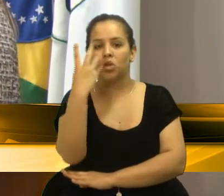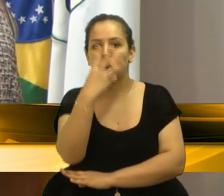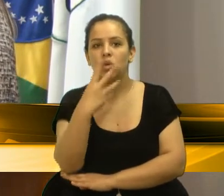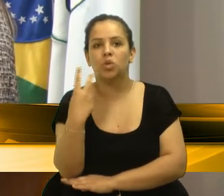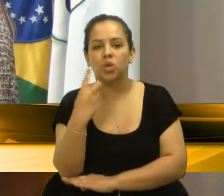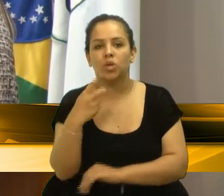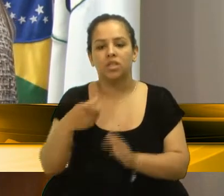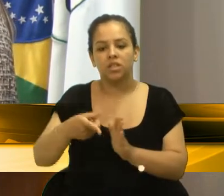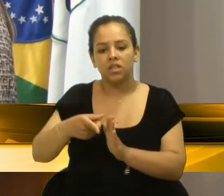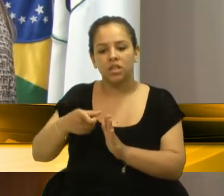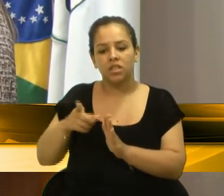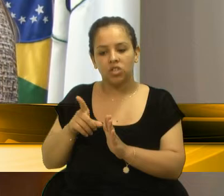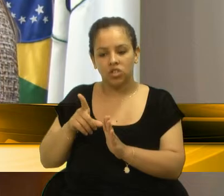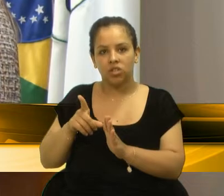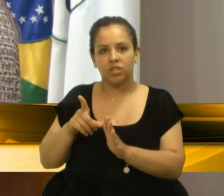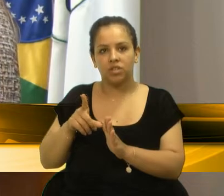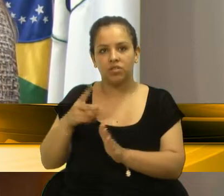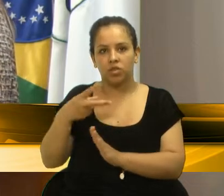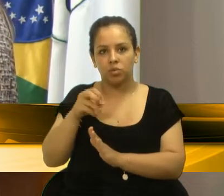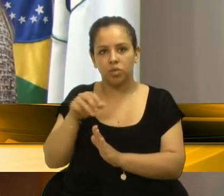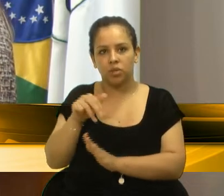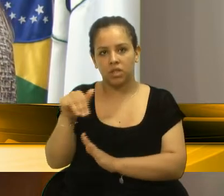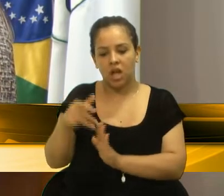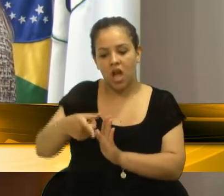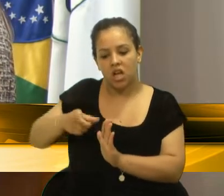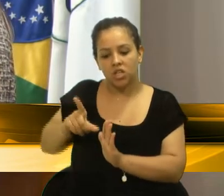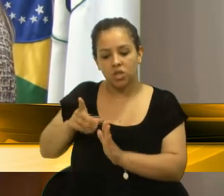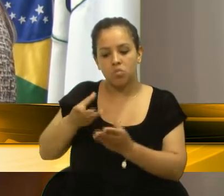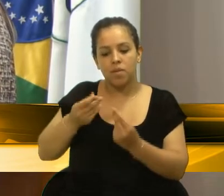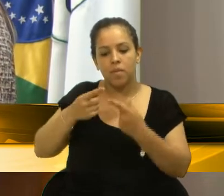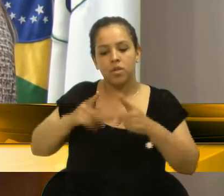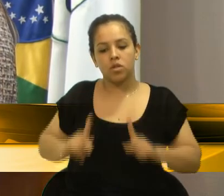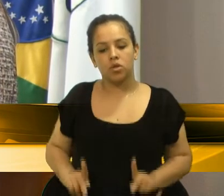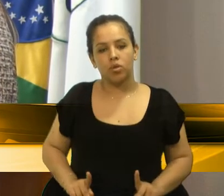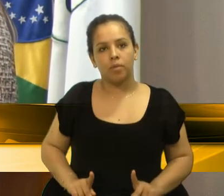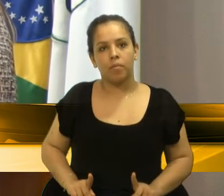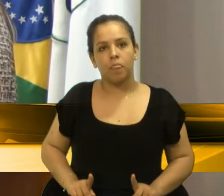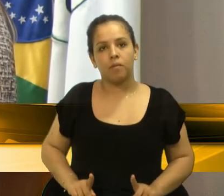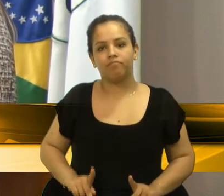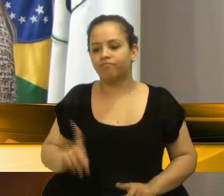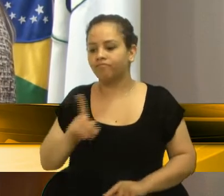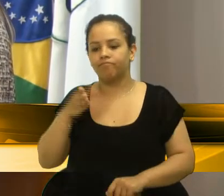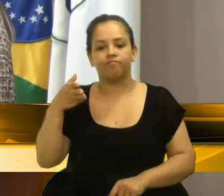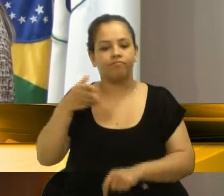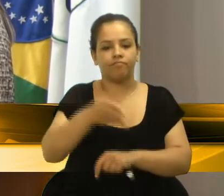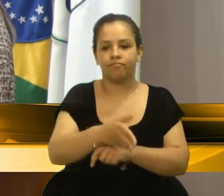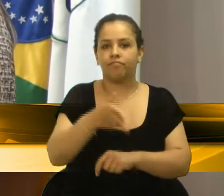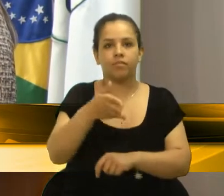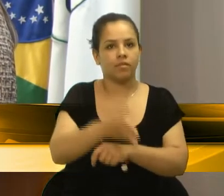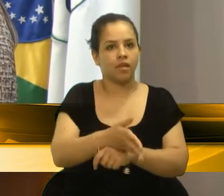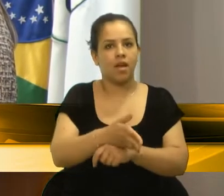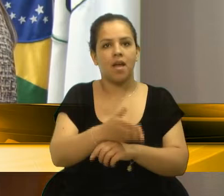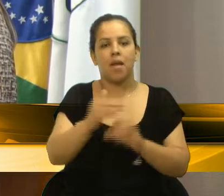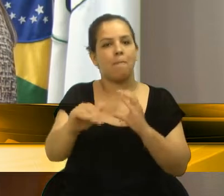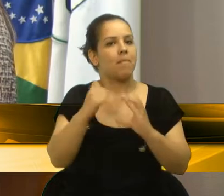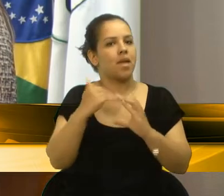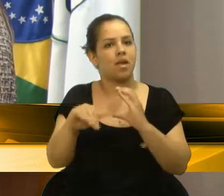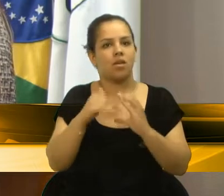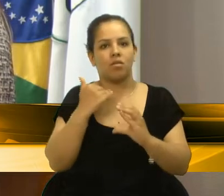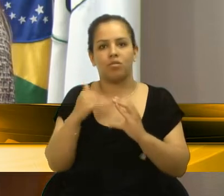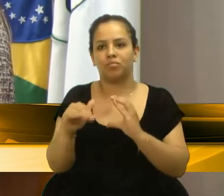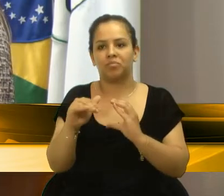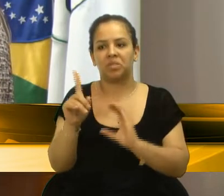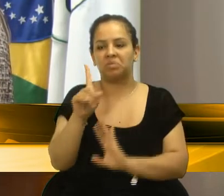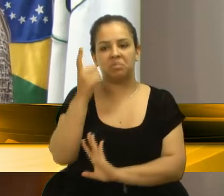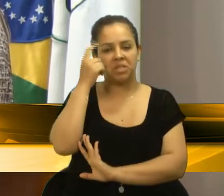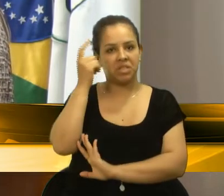14h20 antes, quando muitas pessoas sequer acessariam e-mails, num total desprezo à